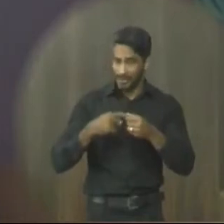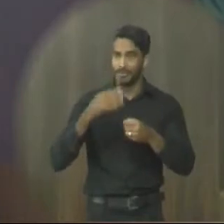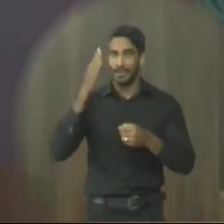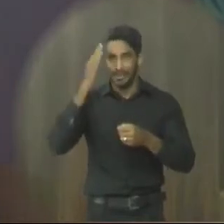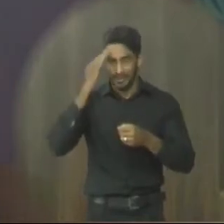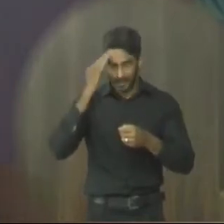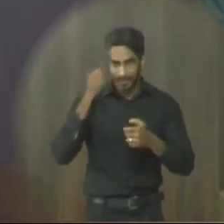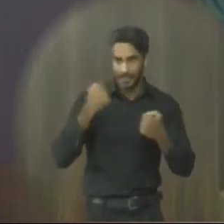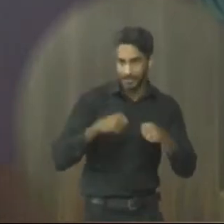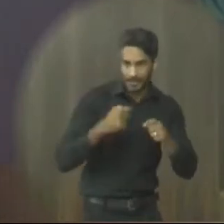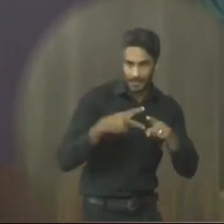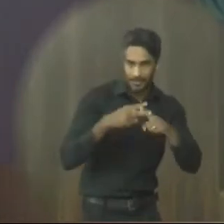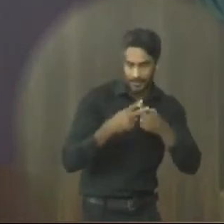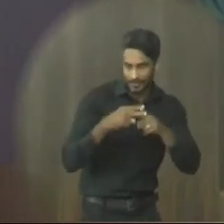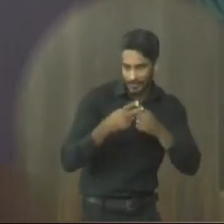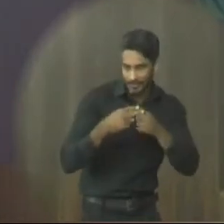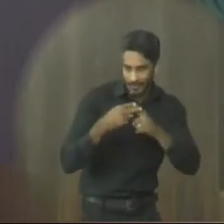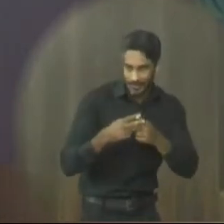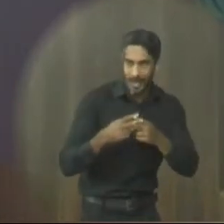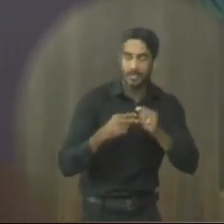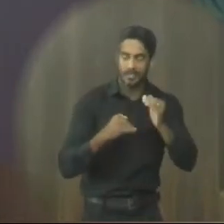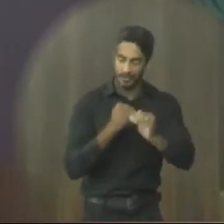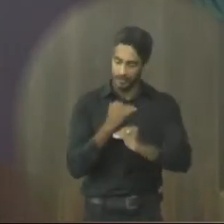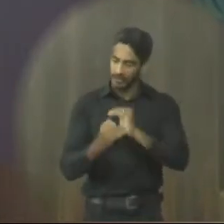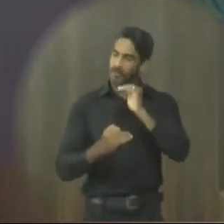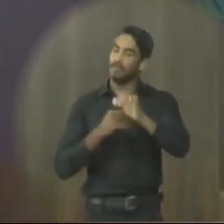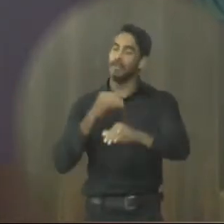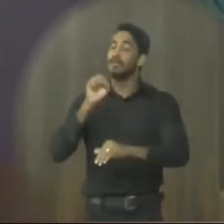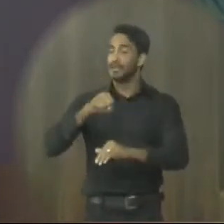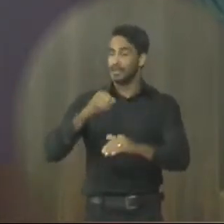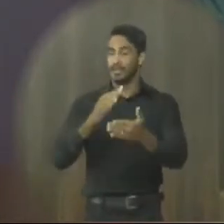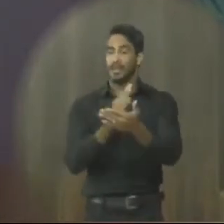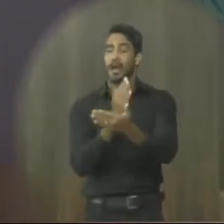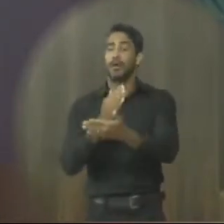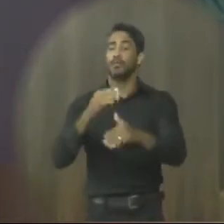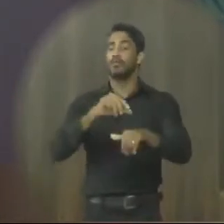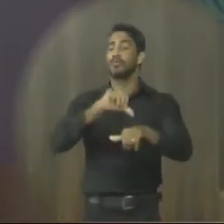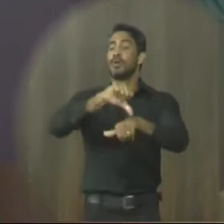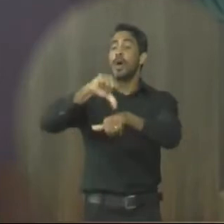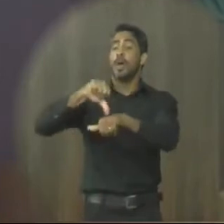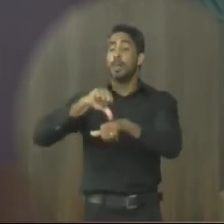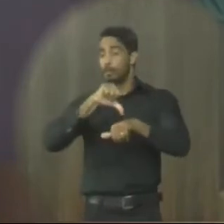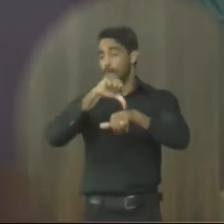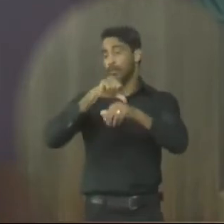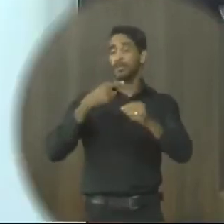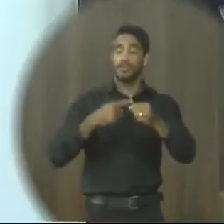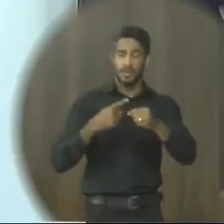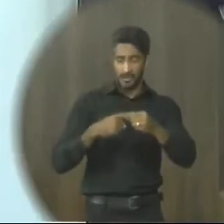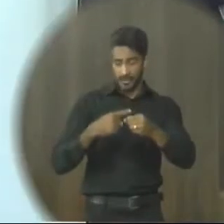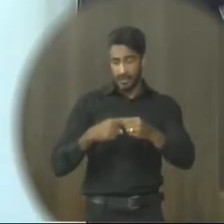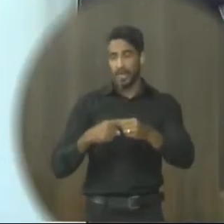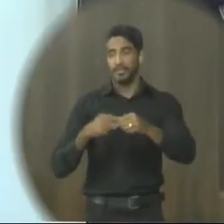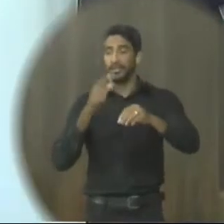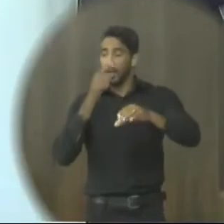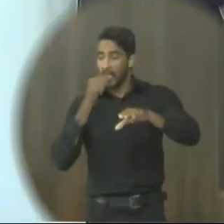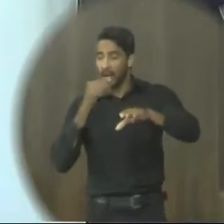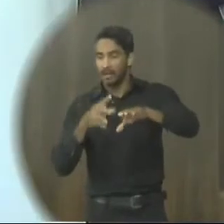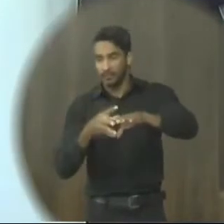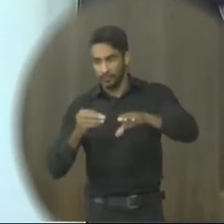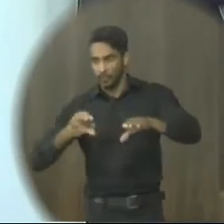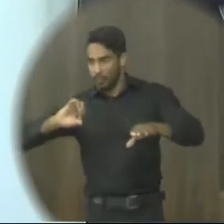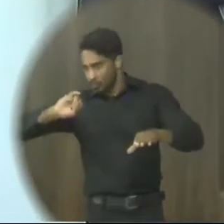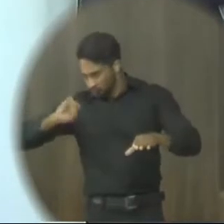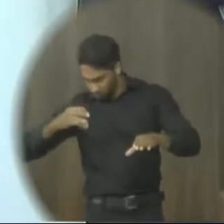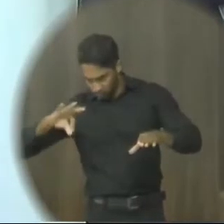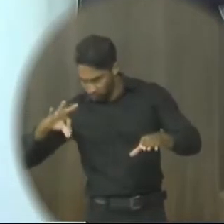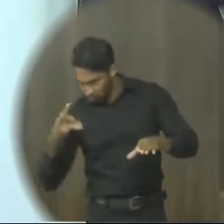investir. E estamos desenvolvendo, sim, alguns pontos da cidade, vão ser contemplados com drenagem. Não vai ser possível resolver tudo